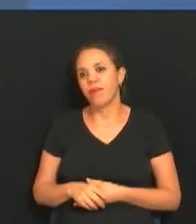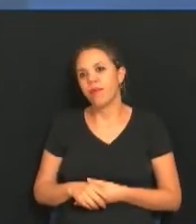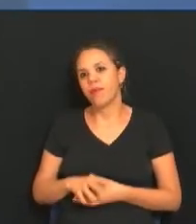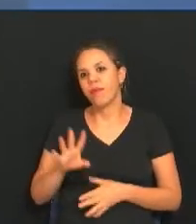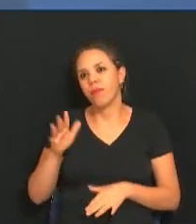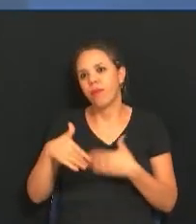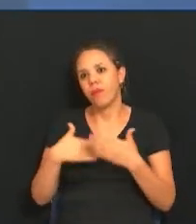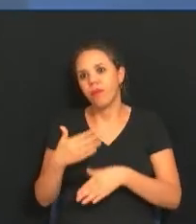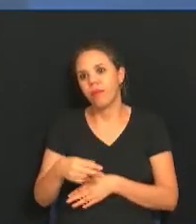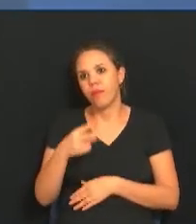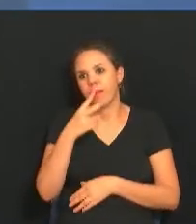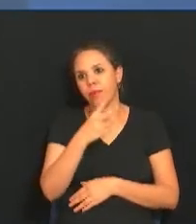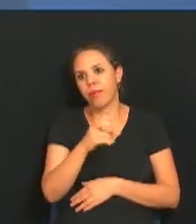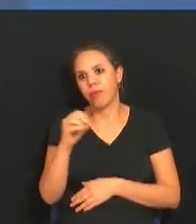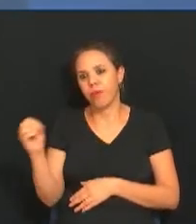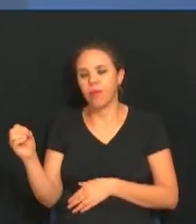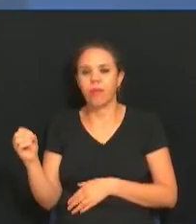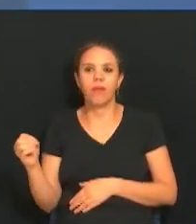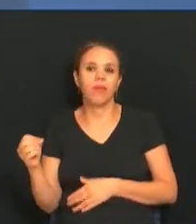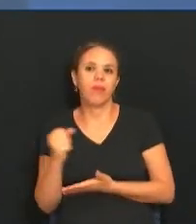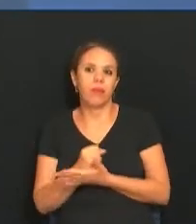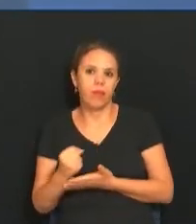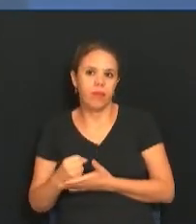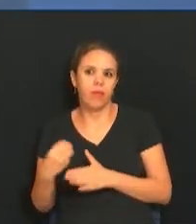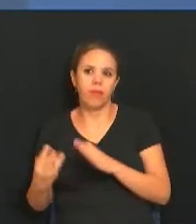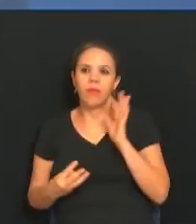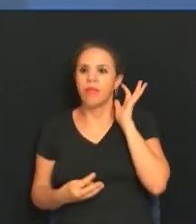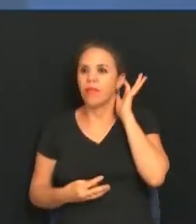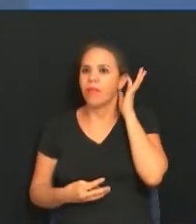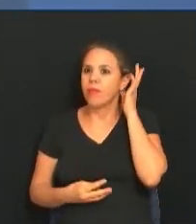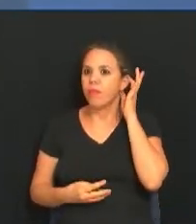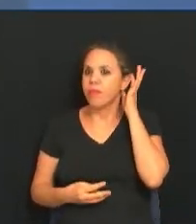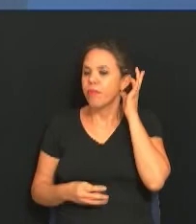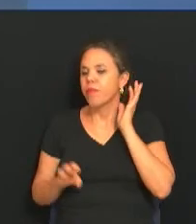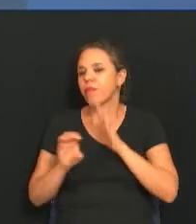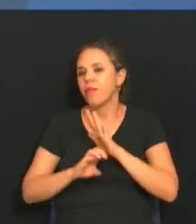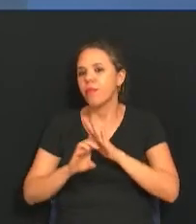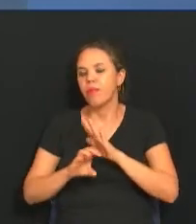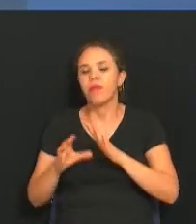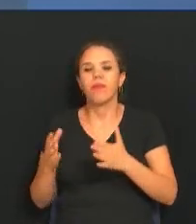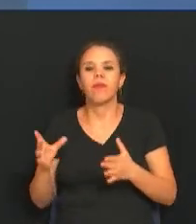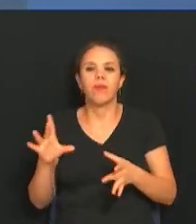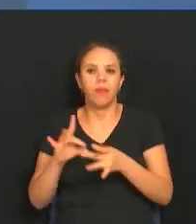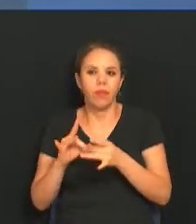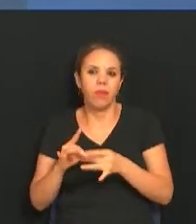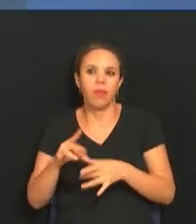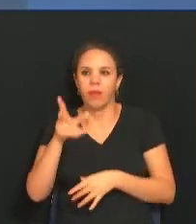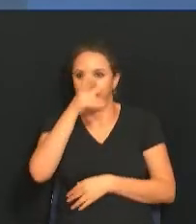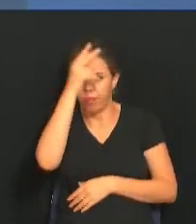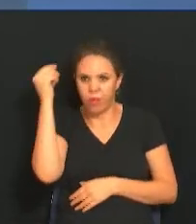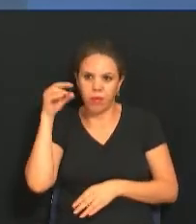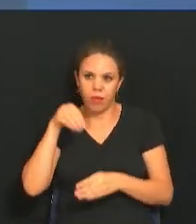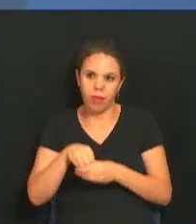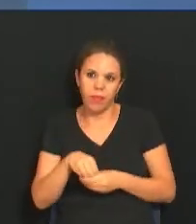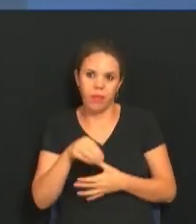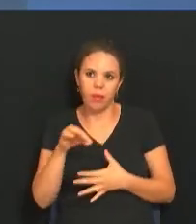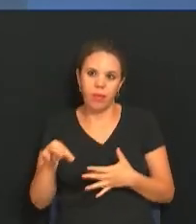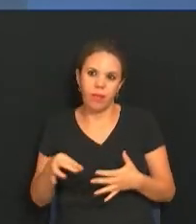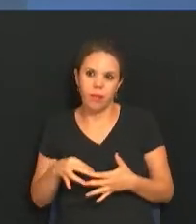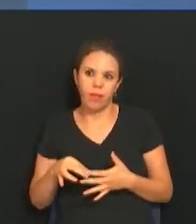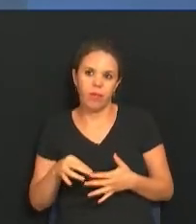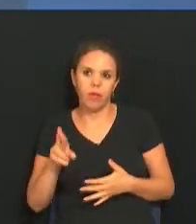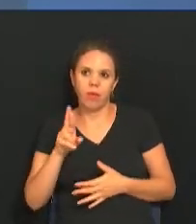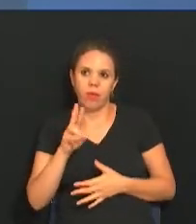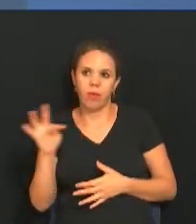umas 200 licitações hoje, né, de empresas que ganharam licitações. Dentro dessas, tem BRT,